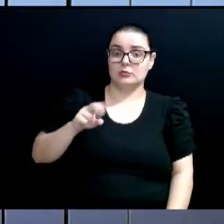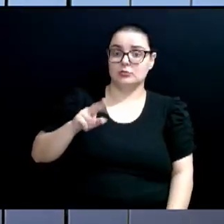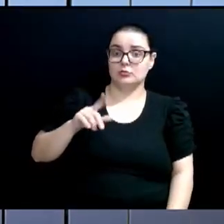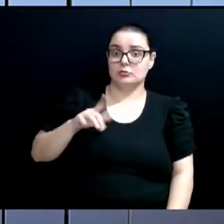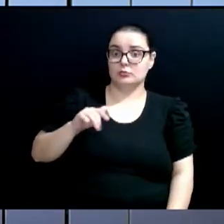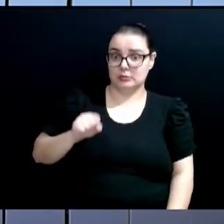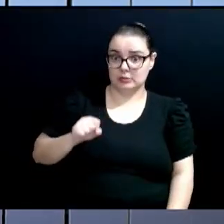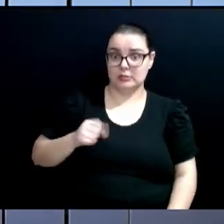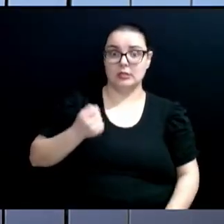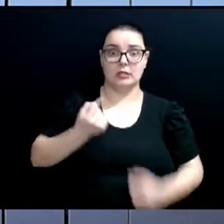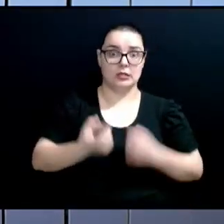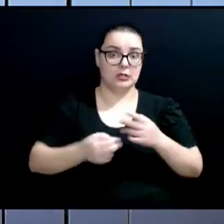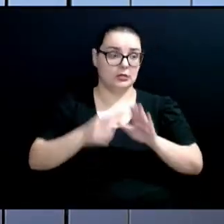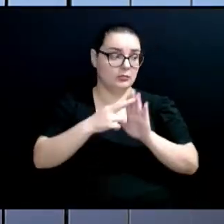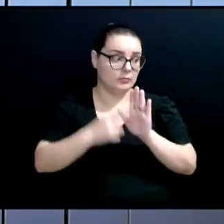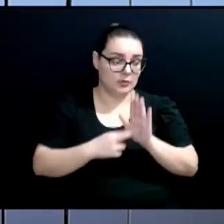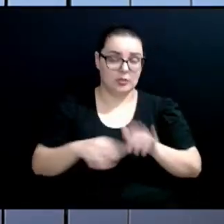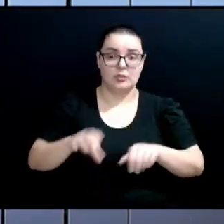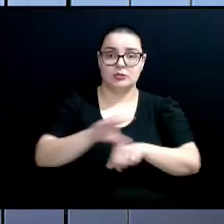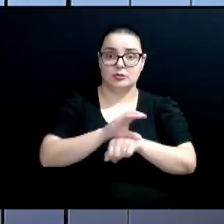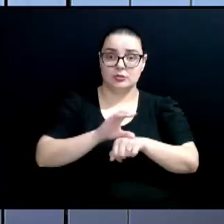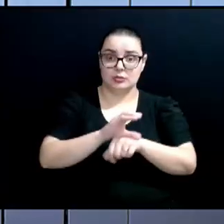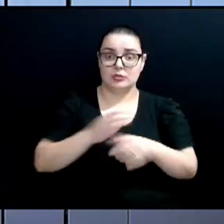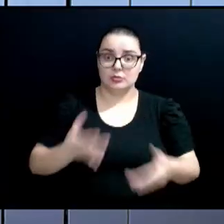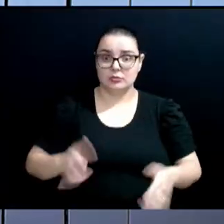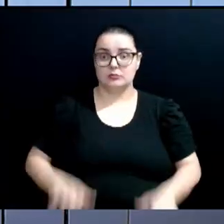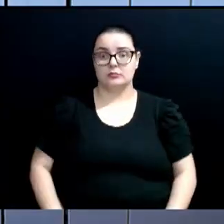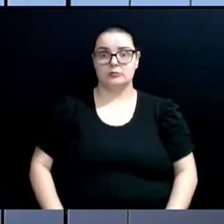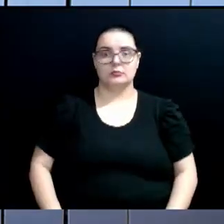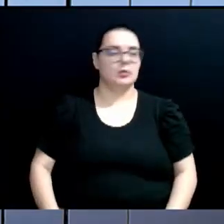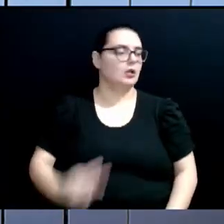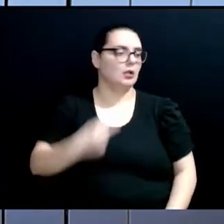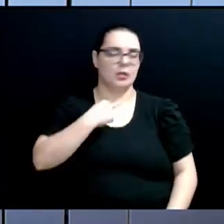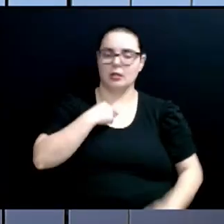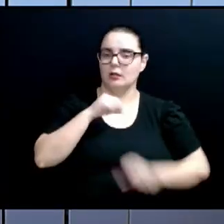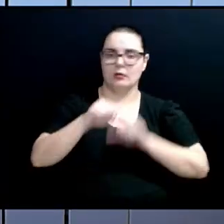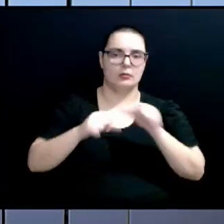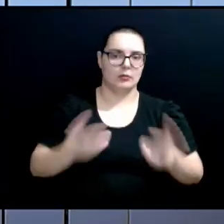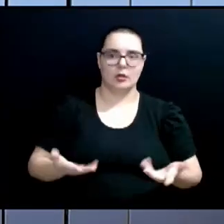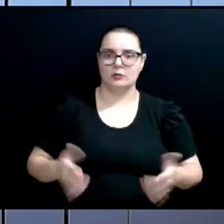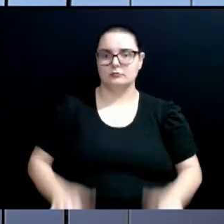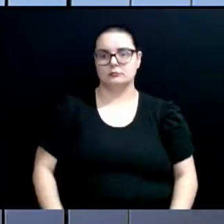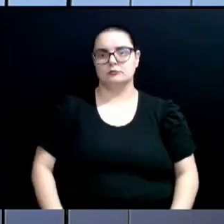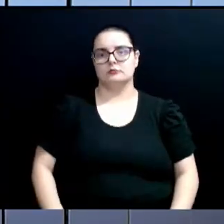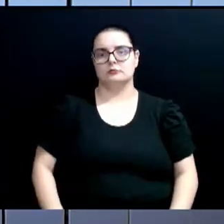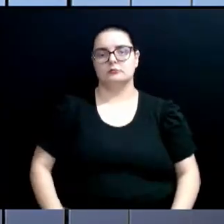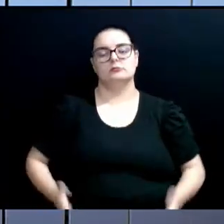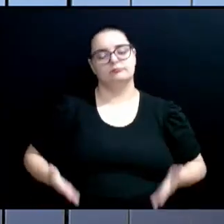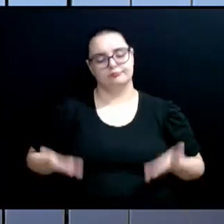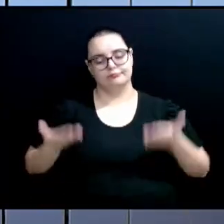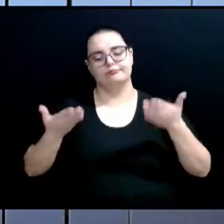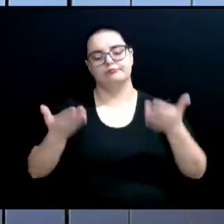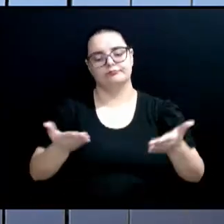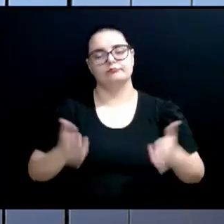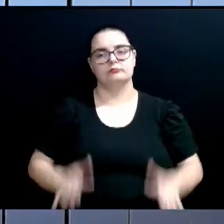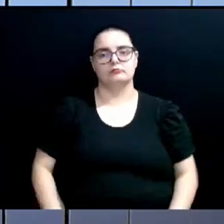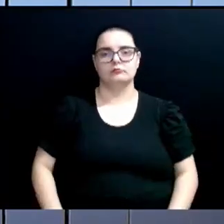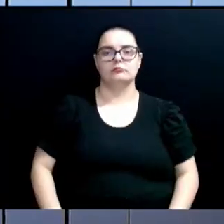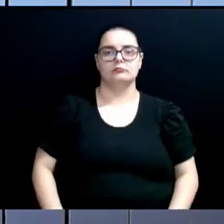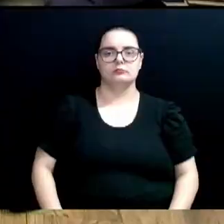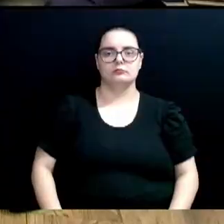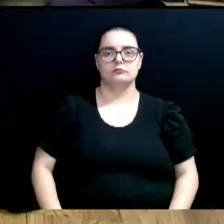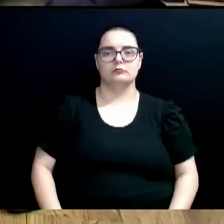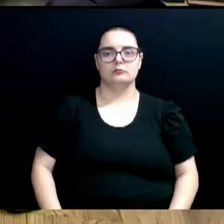regras constitucionais que elas não podem ser modificadas. E elas estão sendo colocadas em